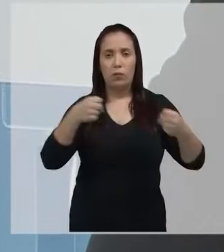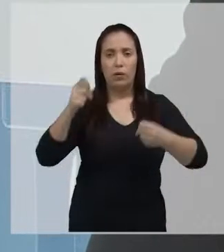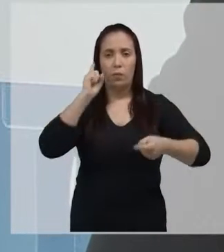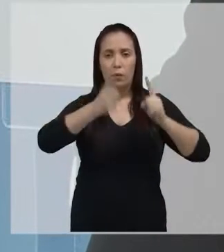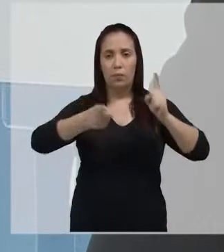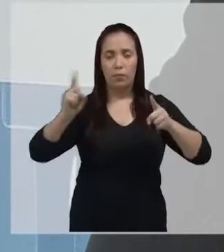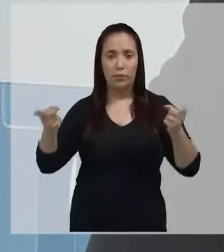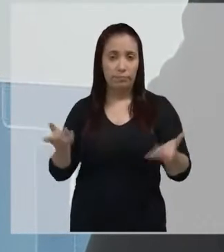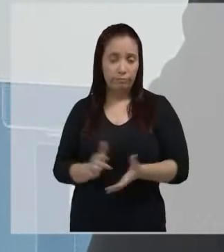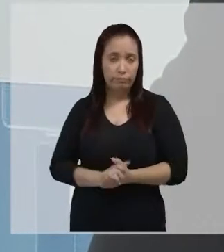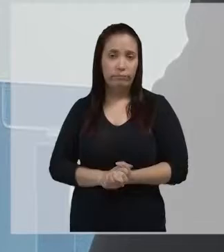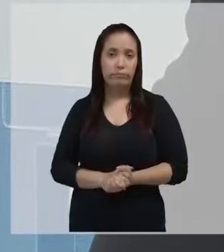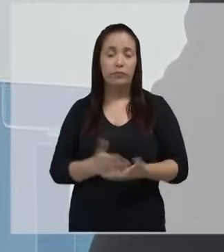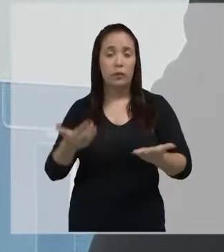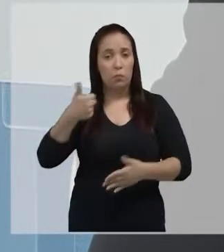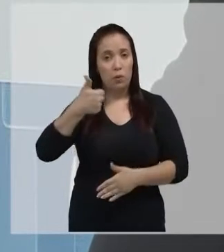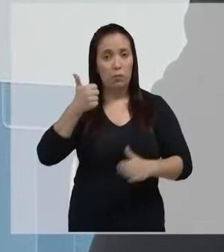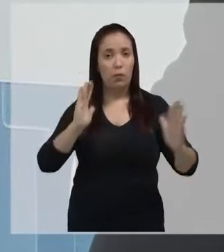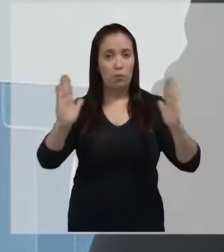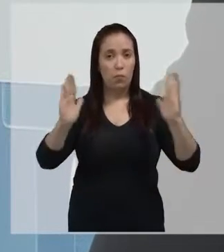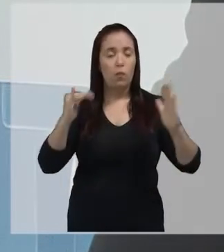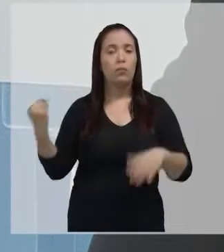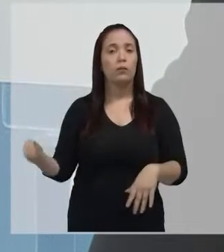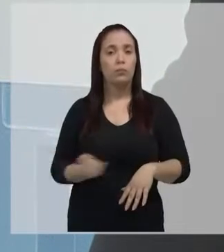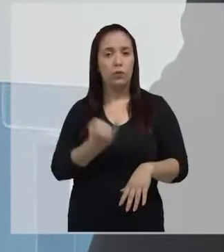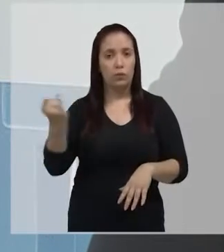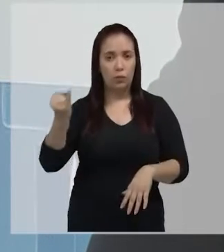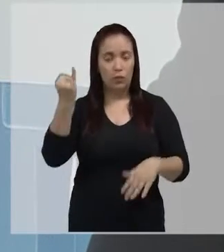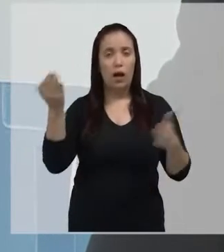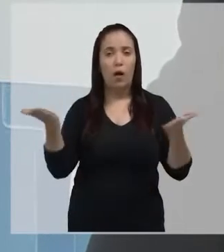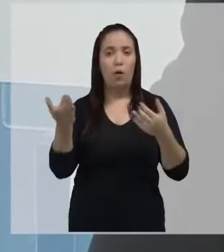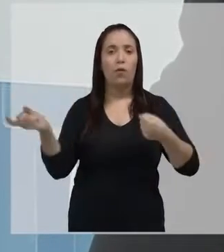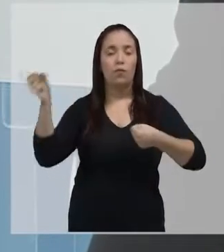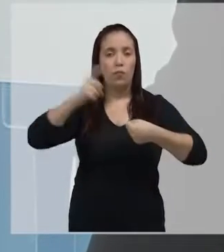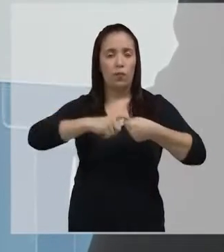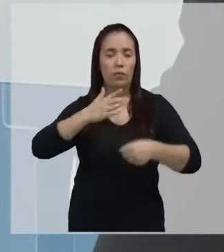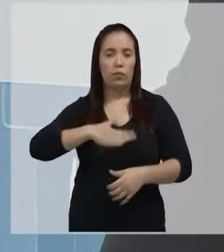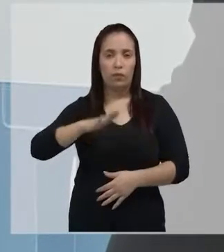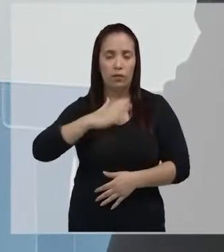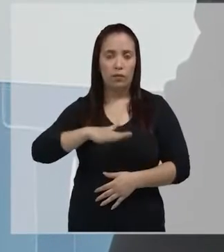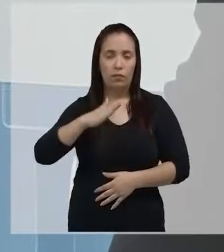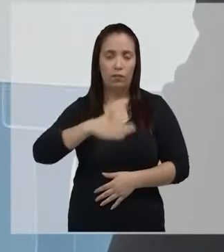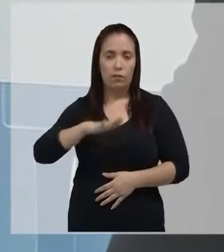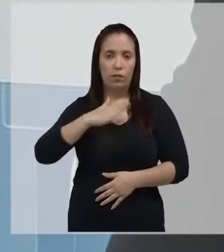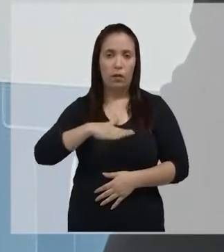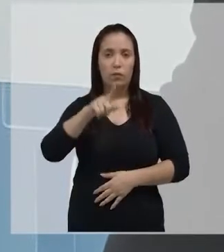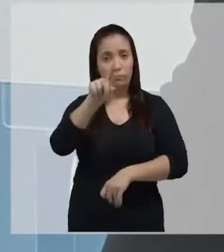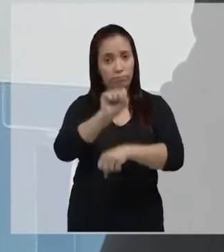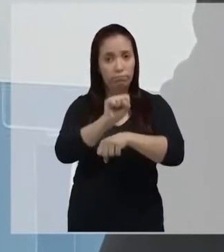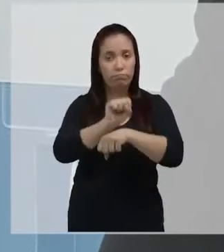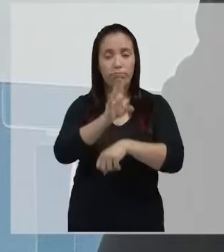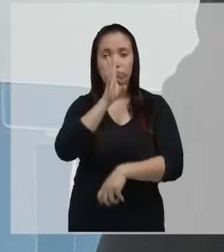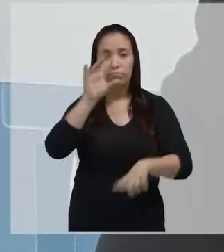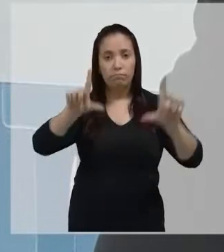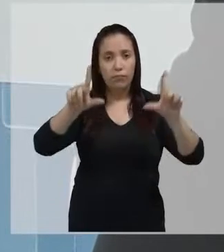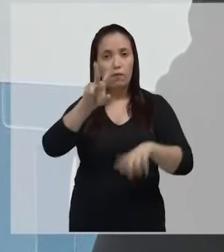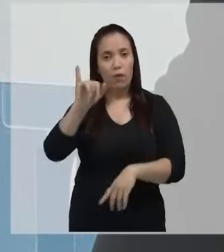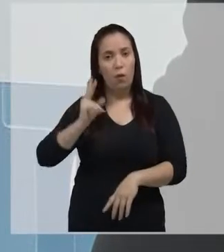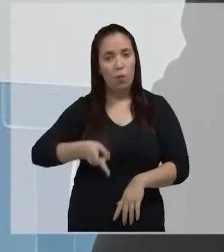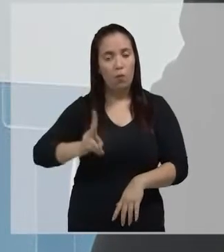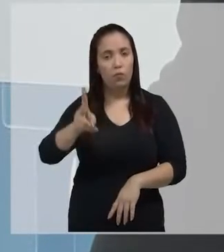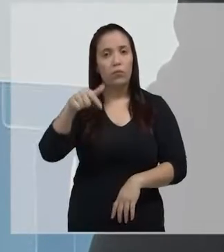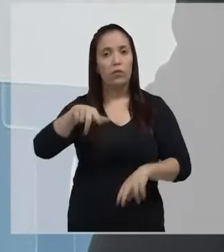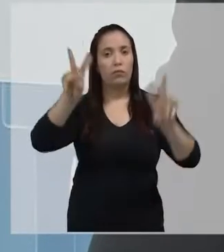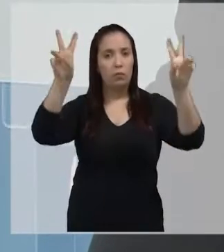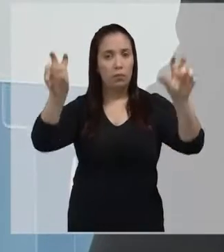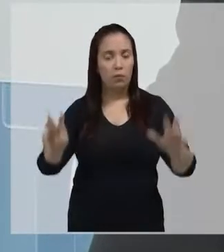Congresso Nacional. Então, o primeiro bloco foi importante para deixar isso claro, e eu vou para um rápido intervalo, volto já já. Não saia daí que nós vamos falar de muita coisa,